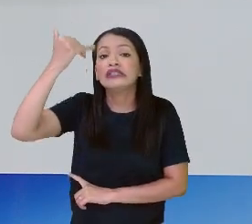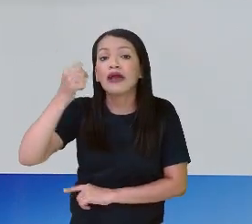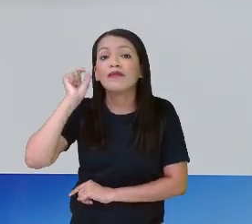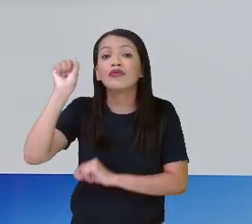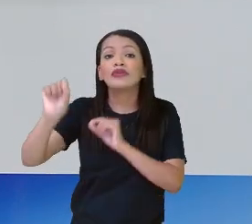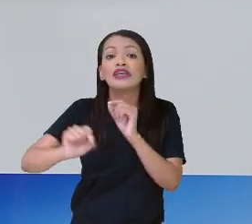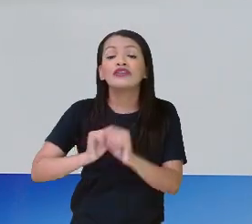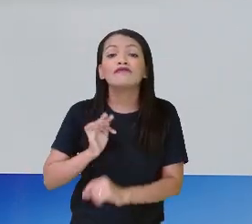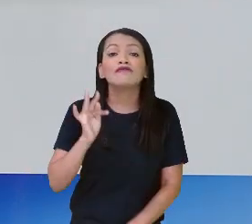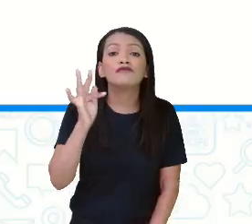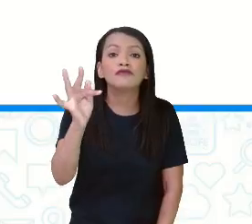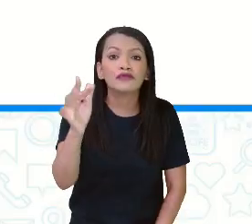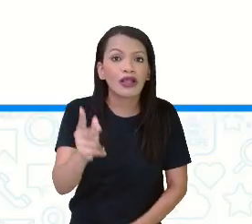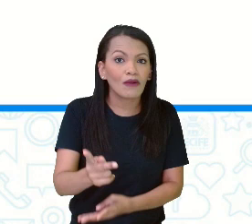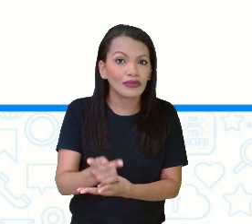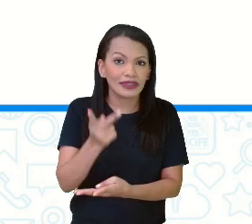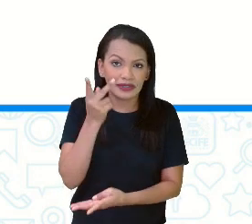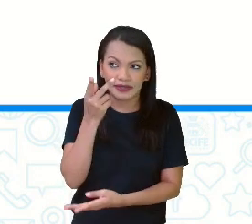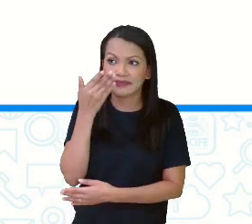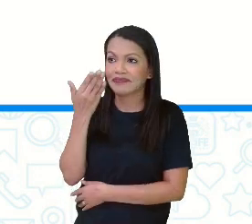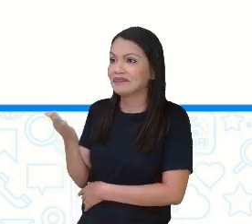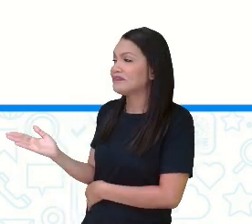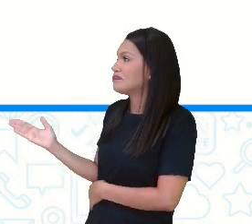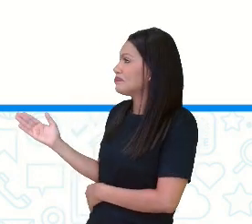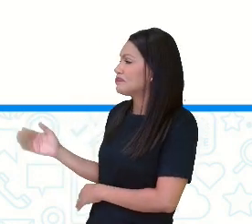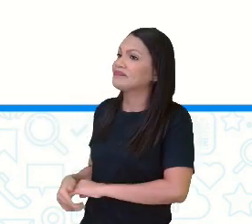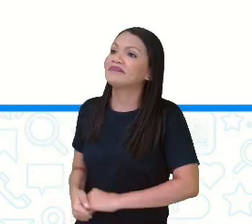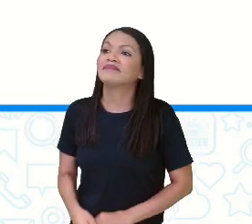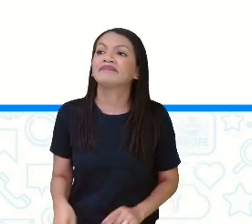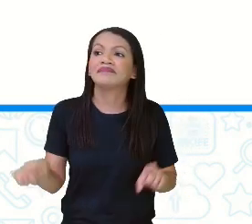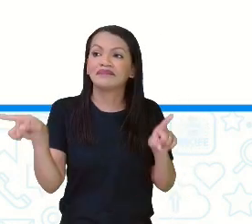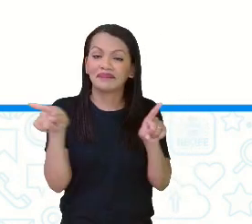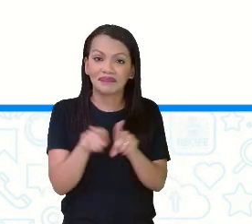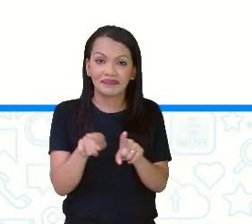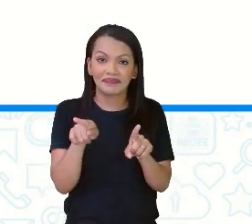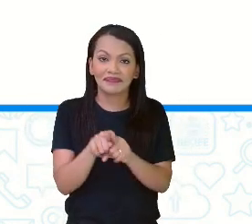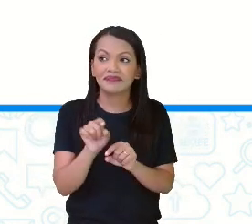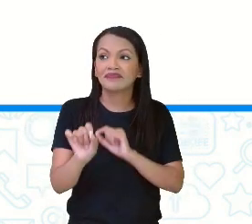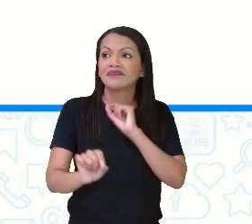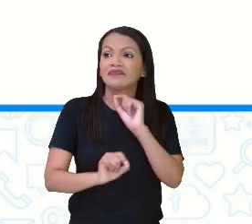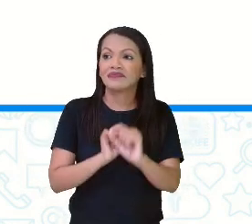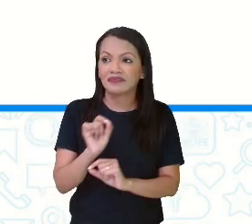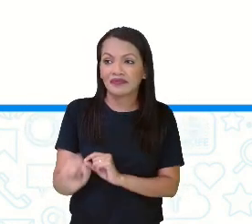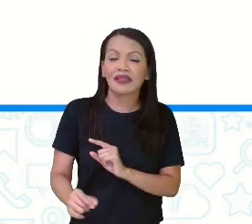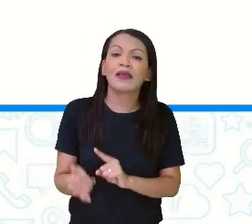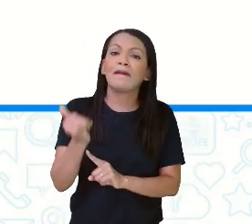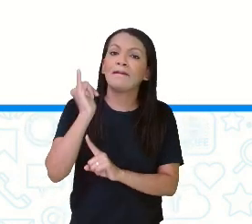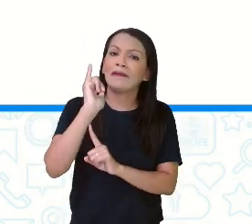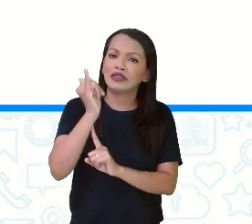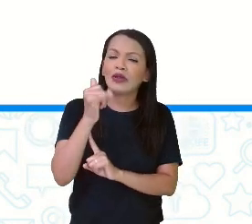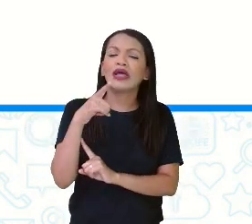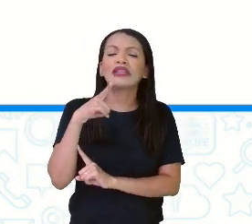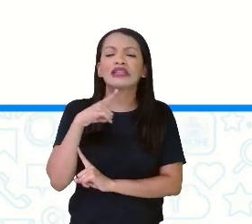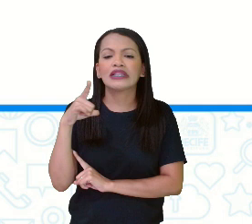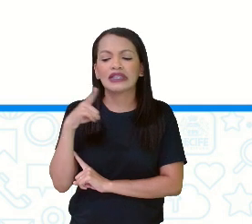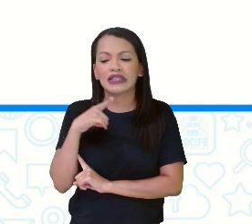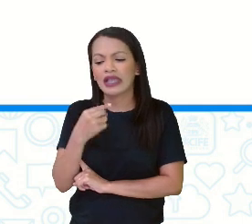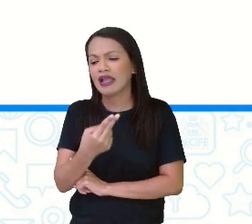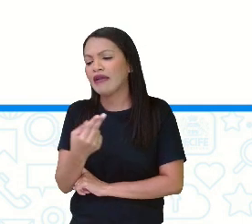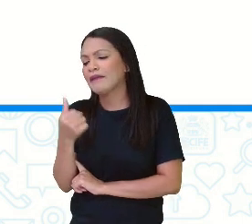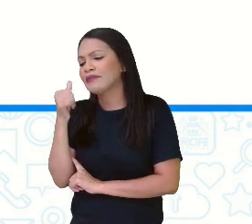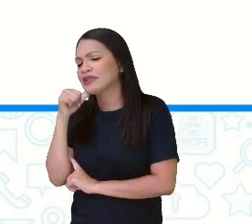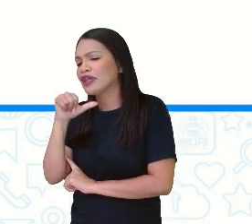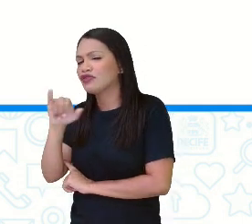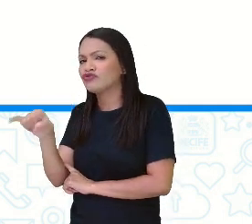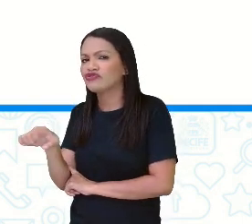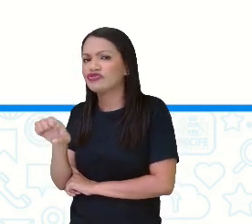conto na sua mão. As personagens, que eu já falei, no conto que eu inventei aqui, tinha Jéssica e tinha Vanessa, aí você cria